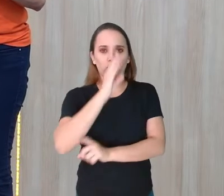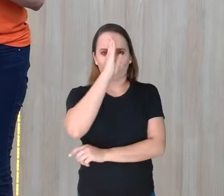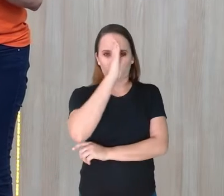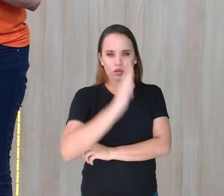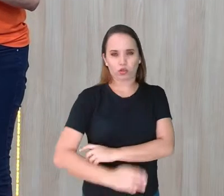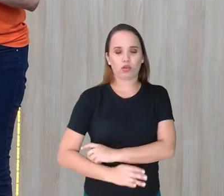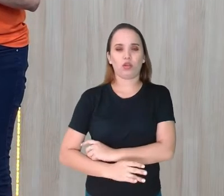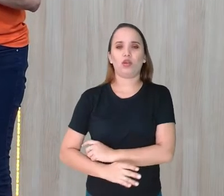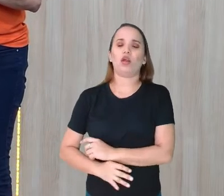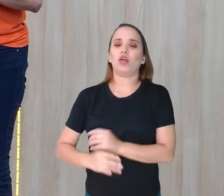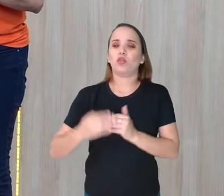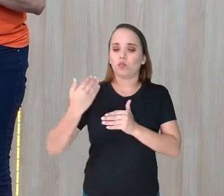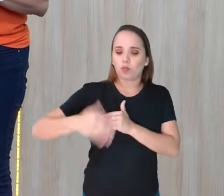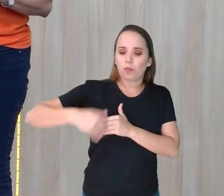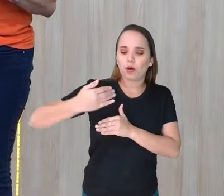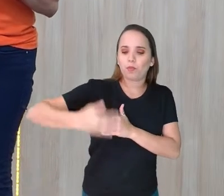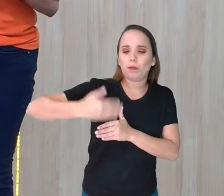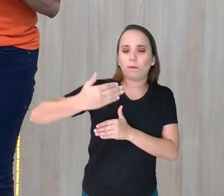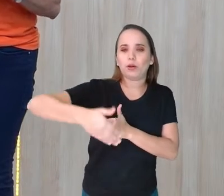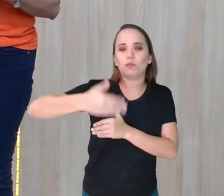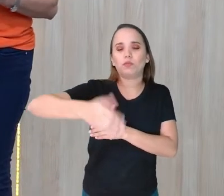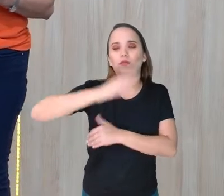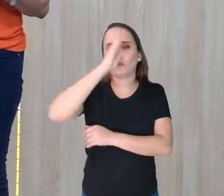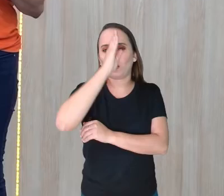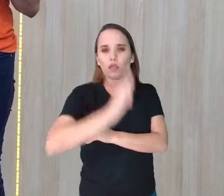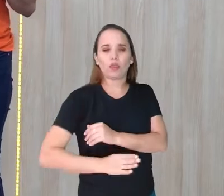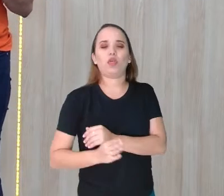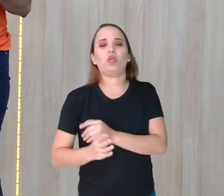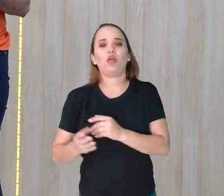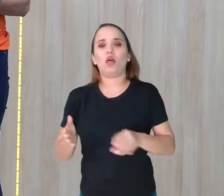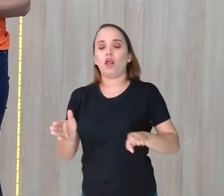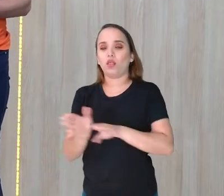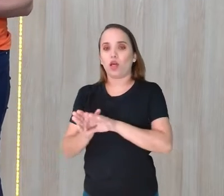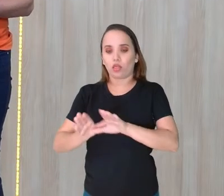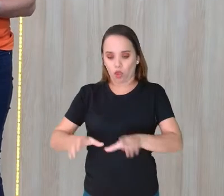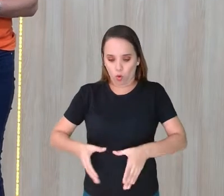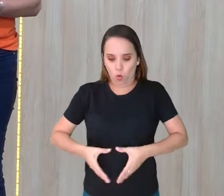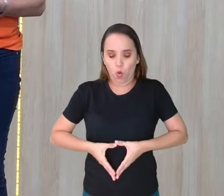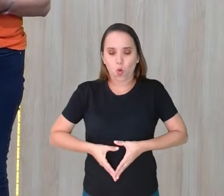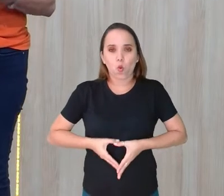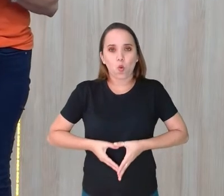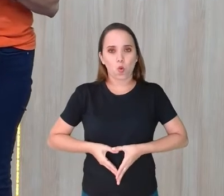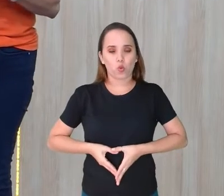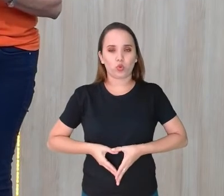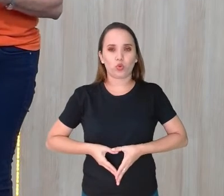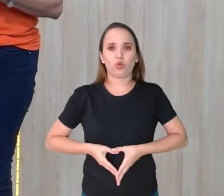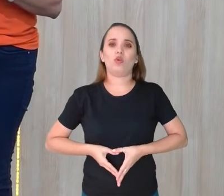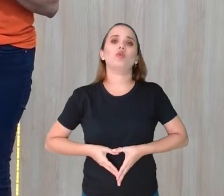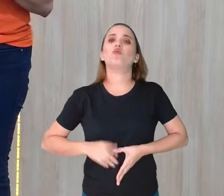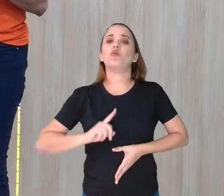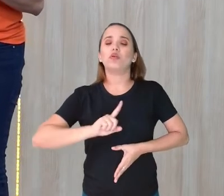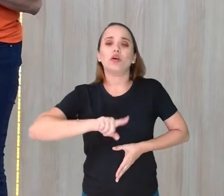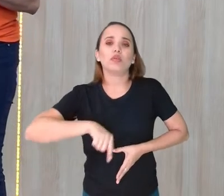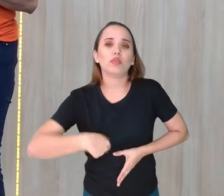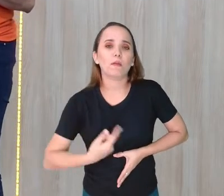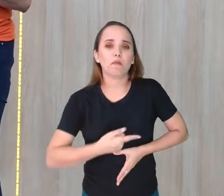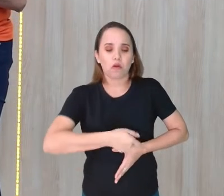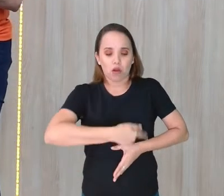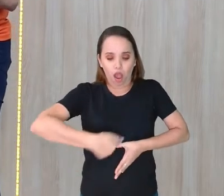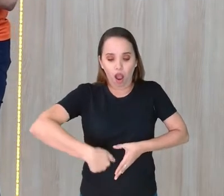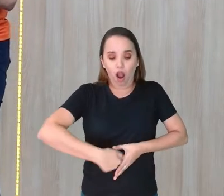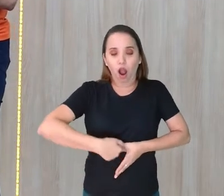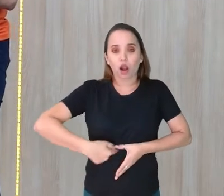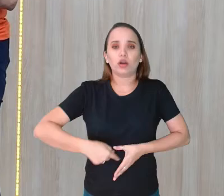direcionada, passando por todas as fases, direcionada até o útero da mulher. E aí vai passando por todas as fases.